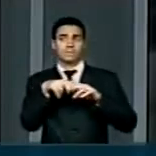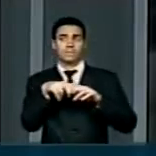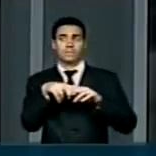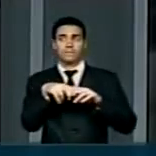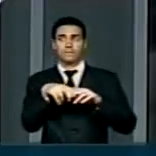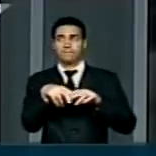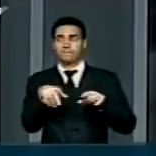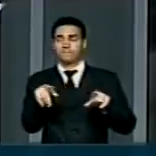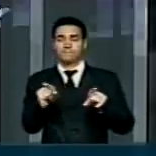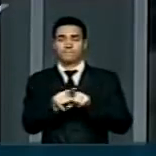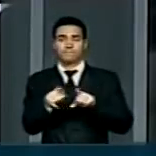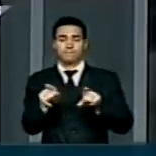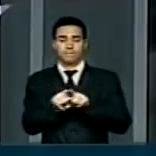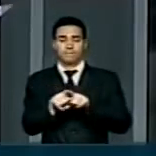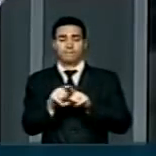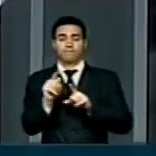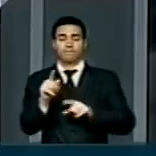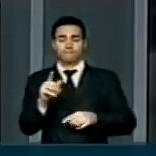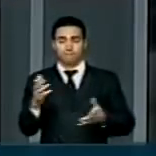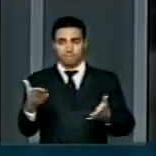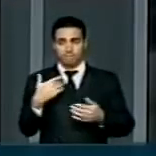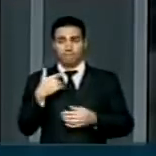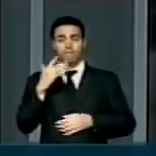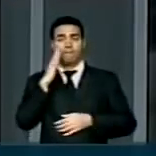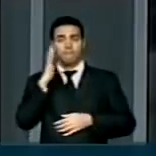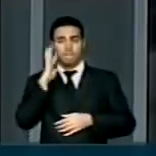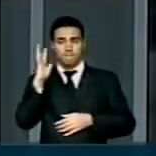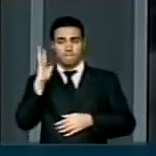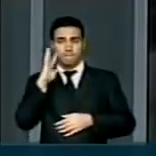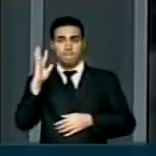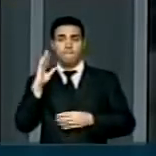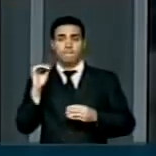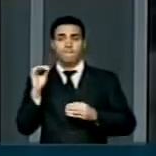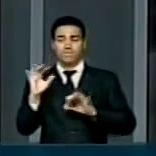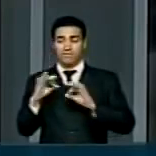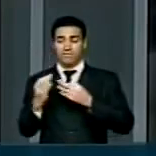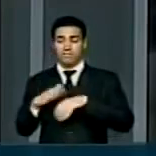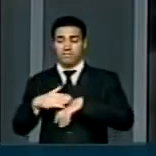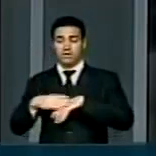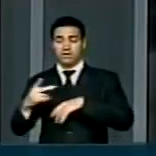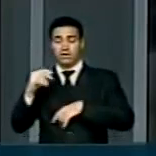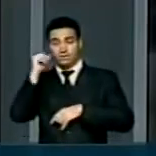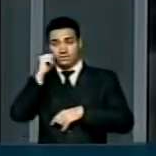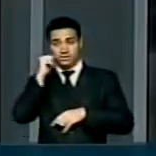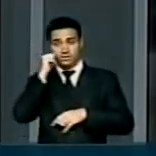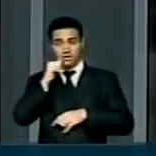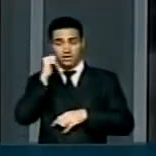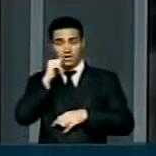televisão. Agora imaginamos a família desta moça.